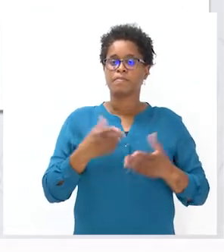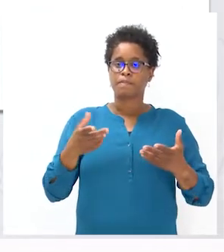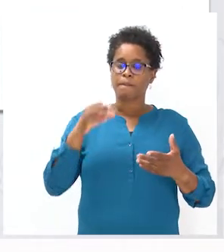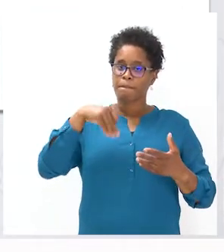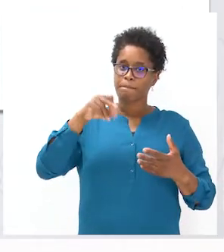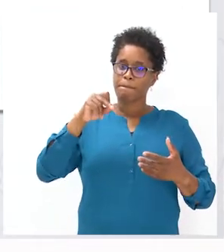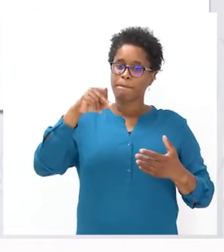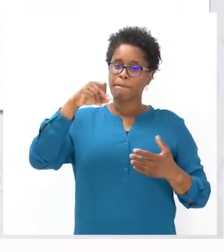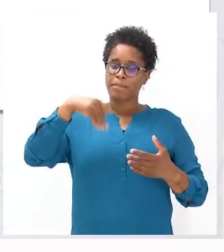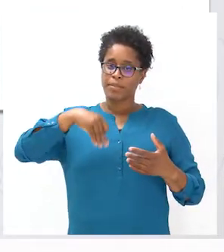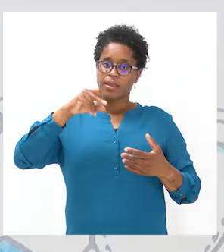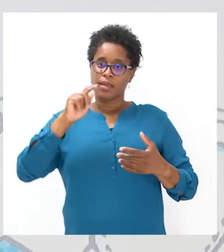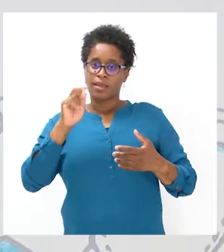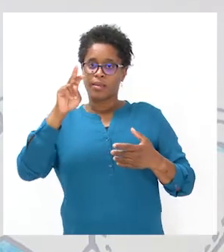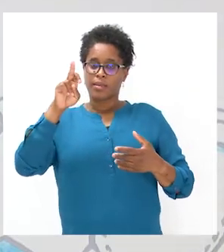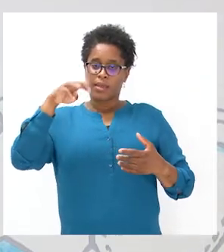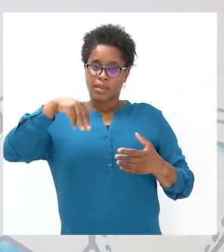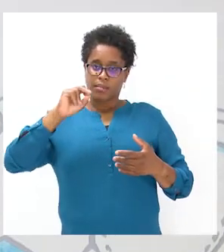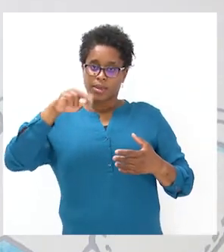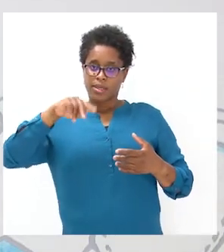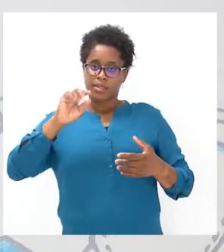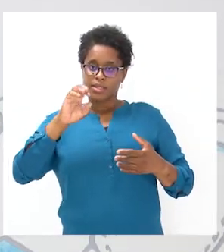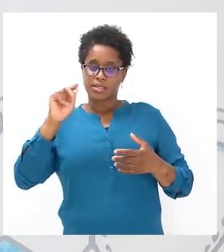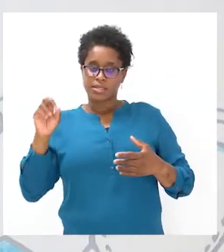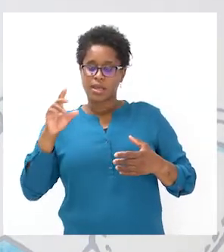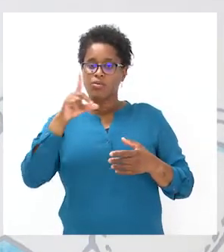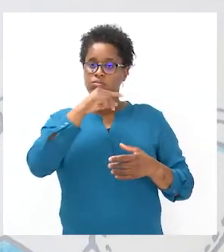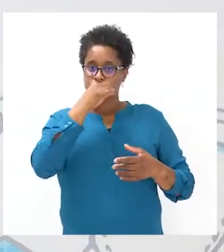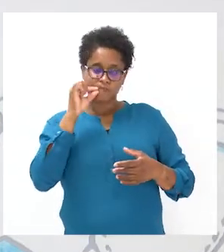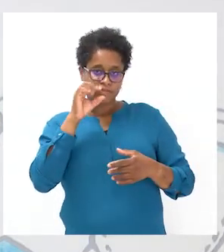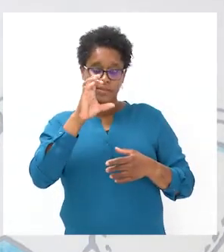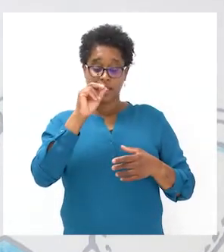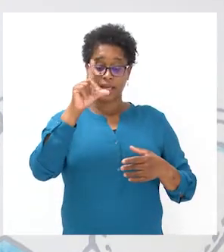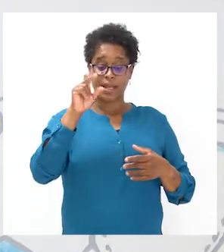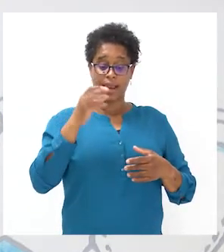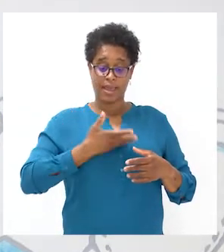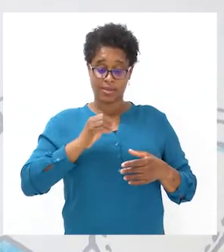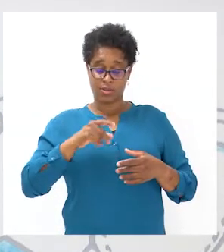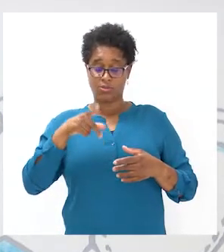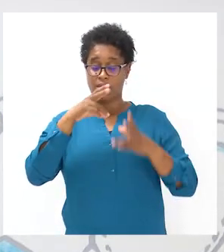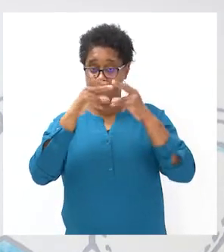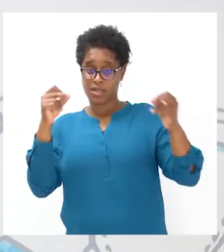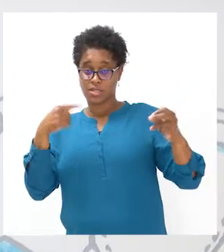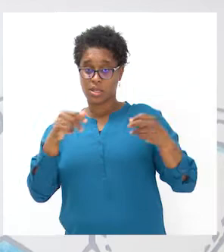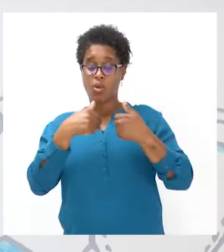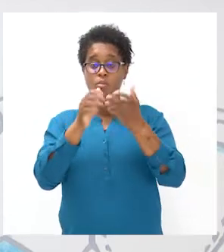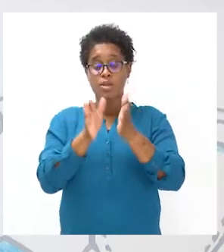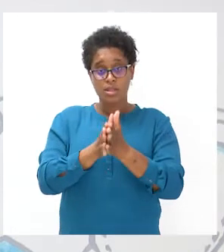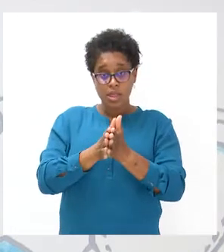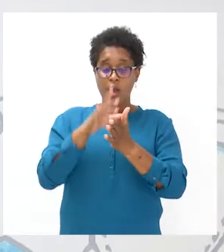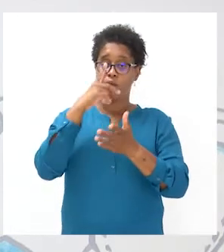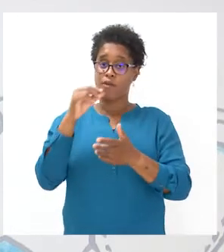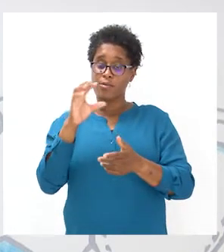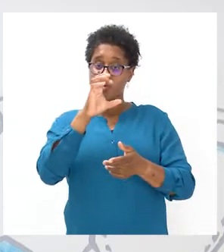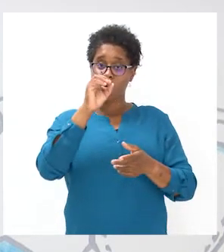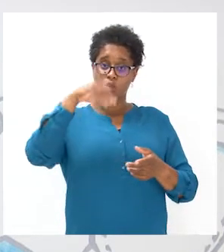permaneceu calado, certo? Calado é uma expressão que está a complementar o verbo